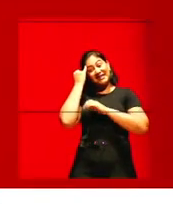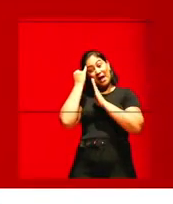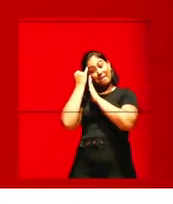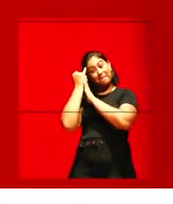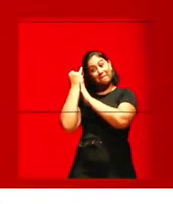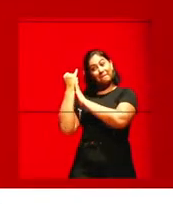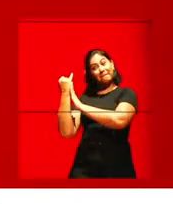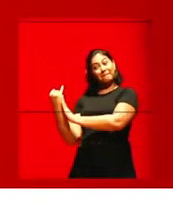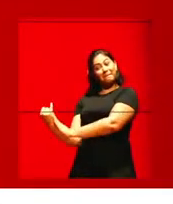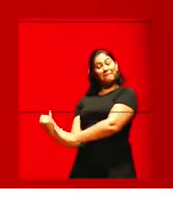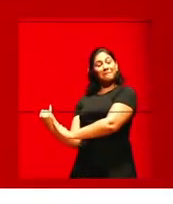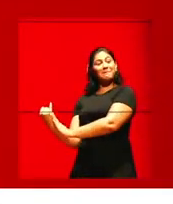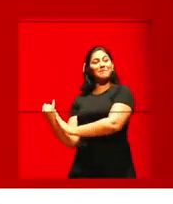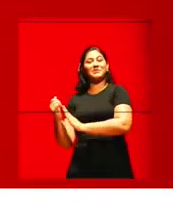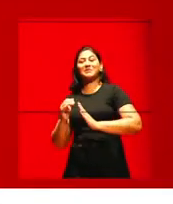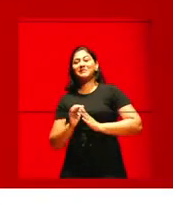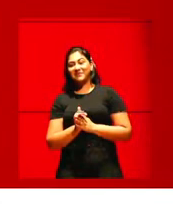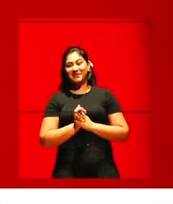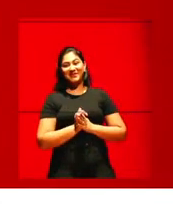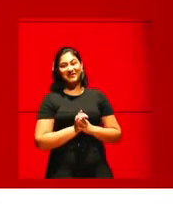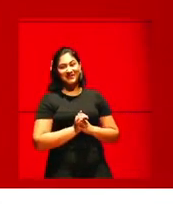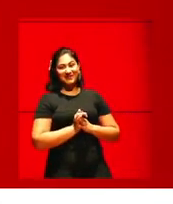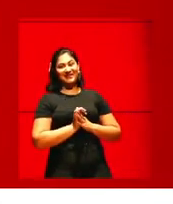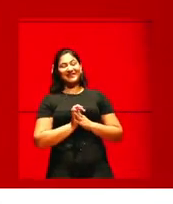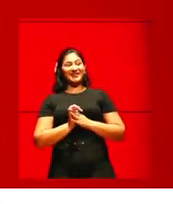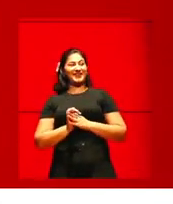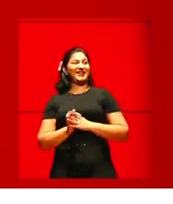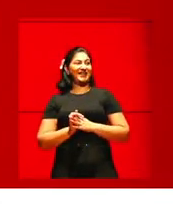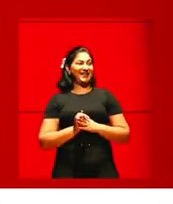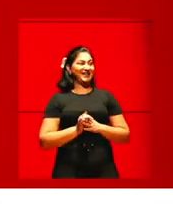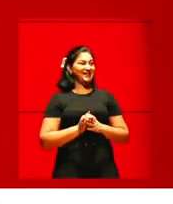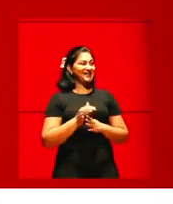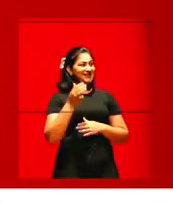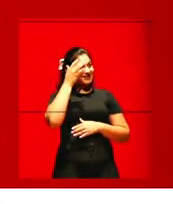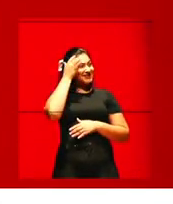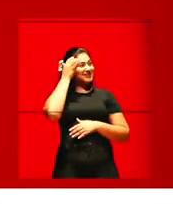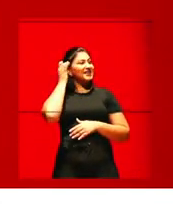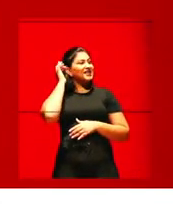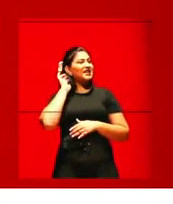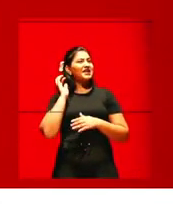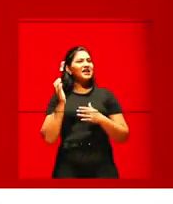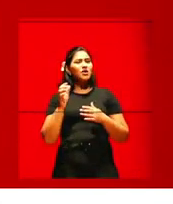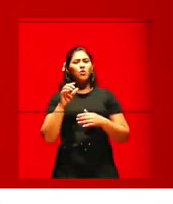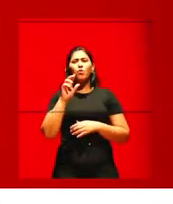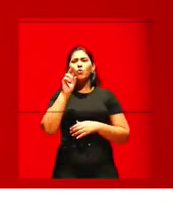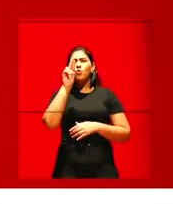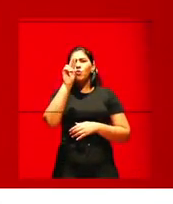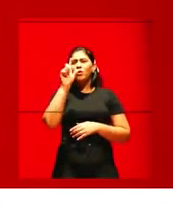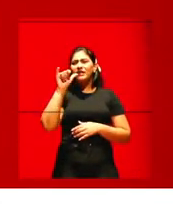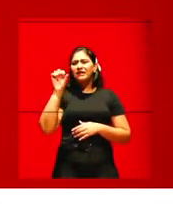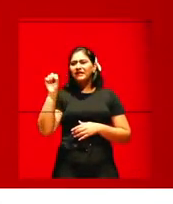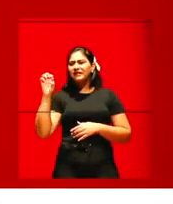Cadê o Ulisses Guimarães, tá aí? Não escutei. Cadê o Ulisses Guimarães?